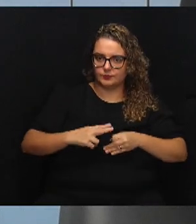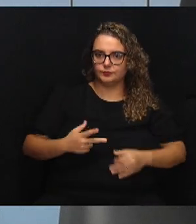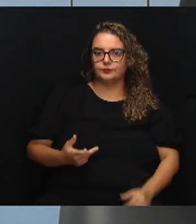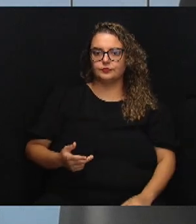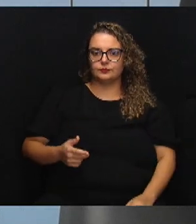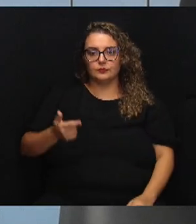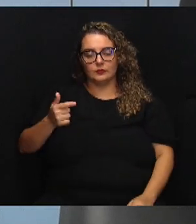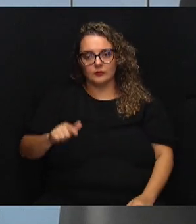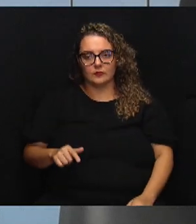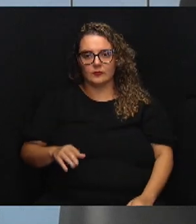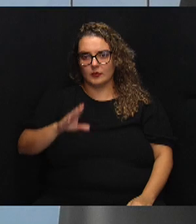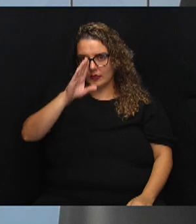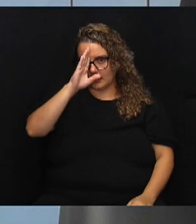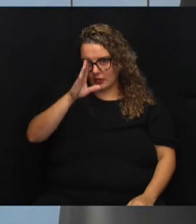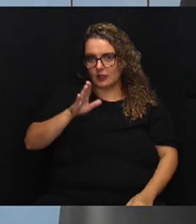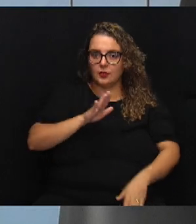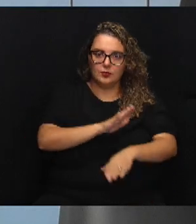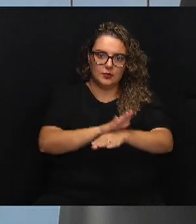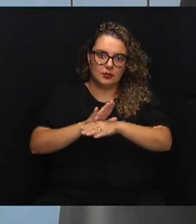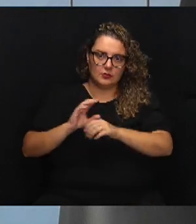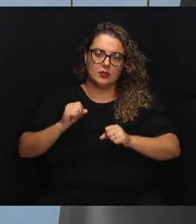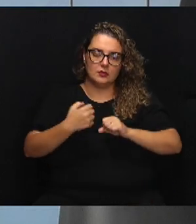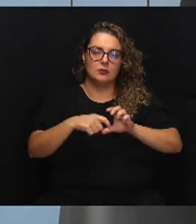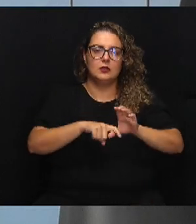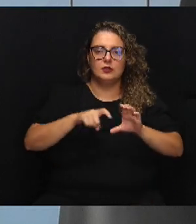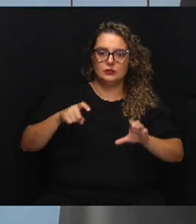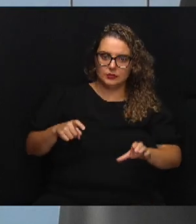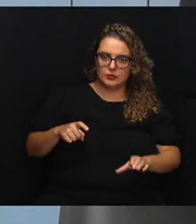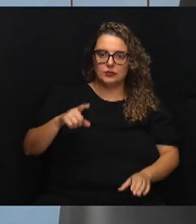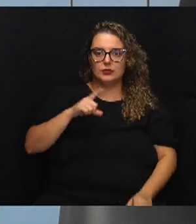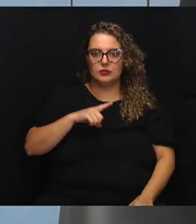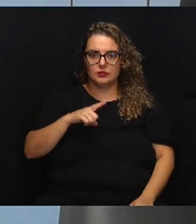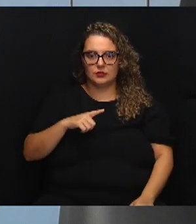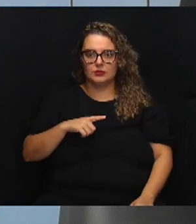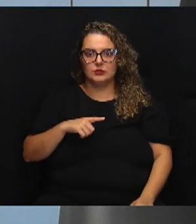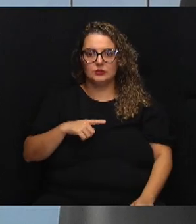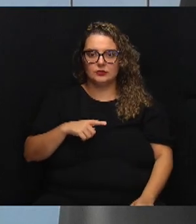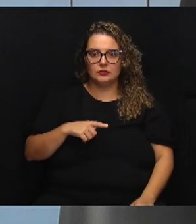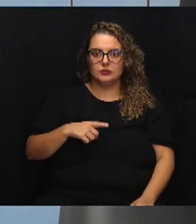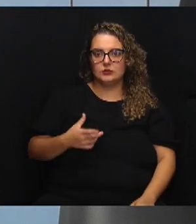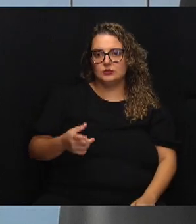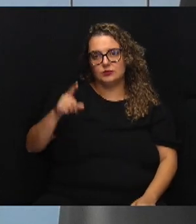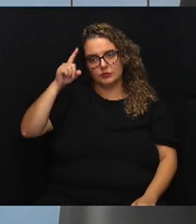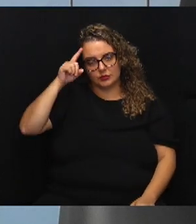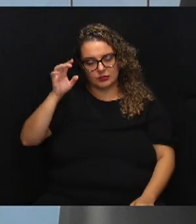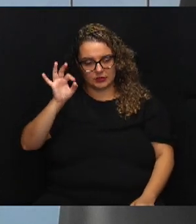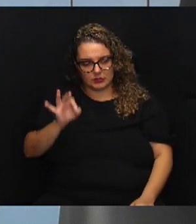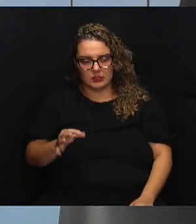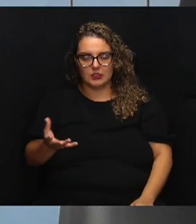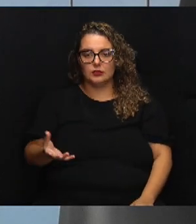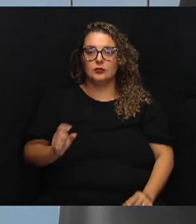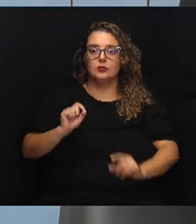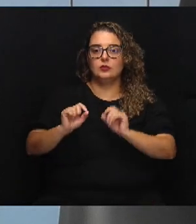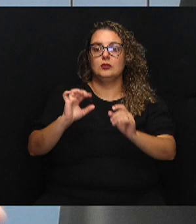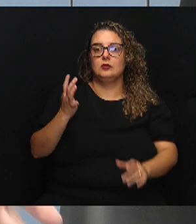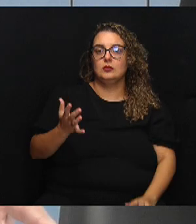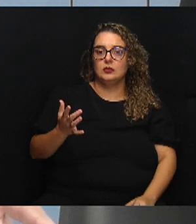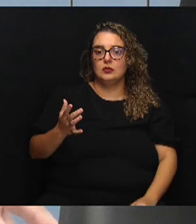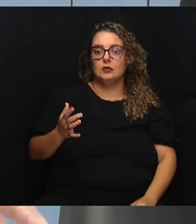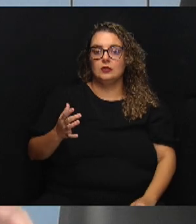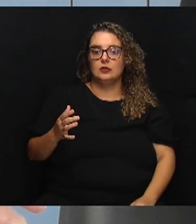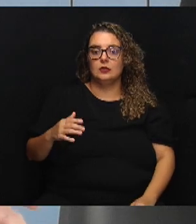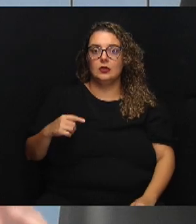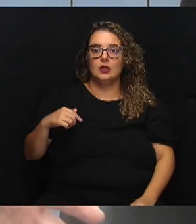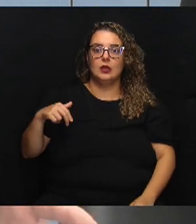seria diretamente para ajudar as protetoras, né? Teriam lá seus dias fixos. O que acontece? Ela precisa ir na rua e pegar